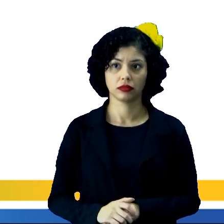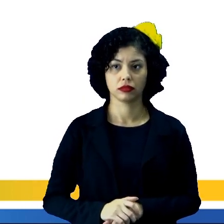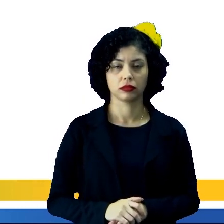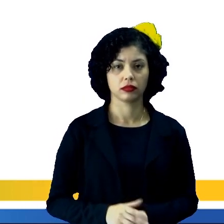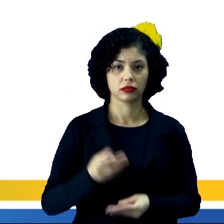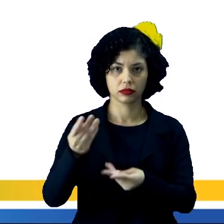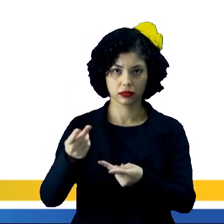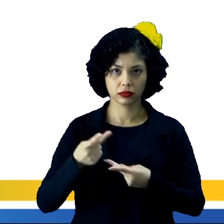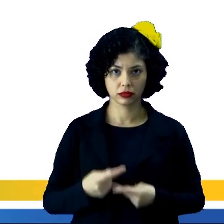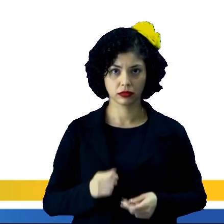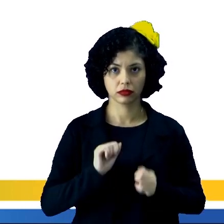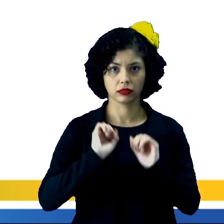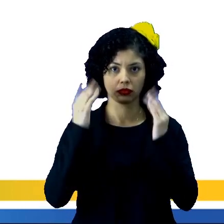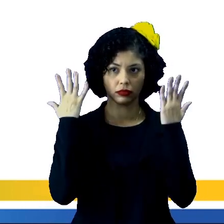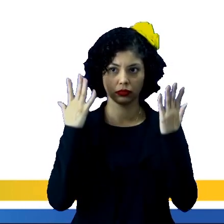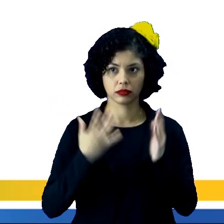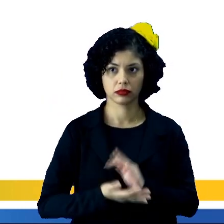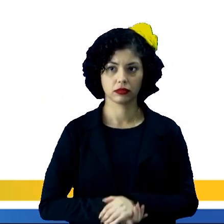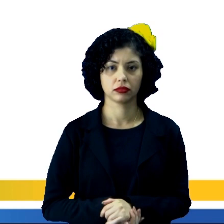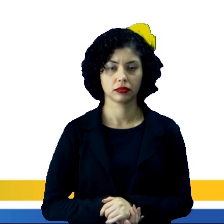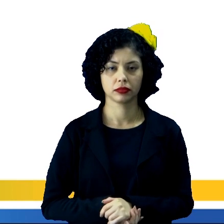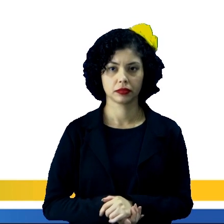para convidá-lo para a festa.